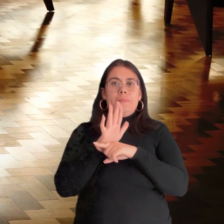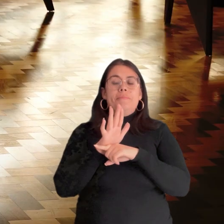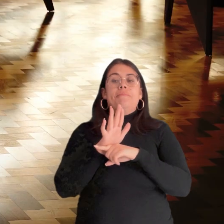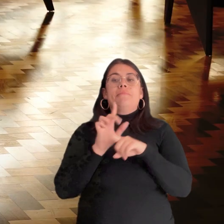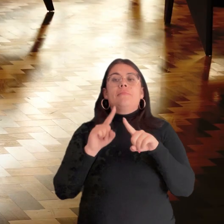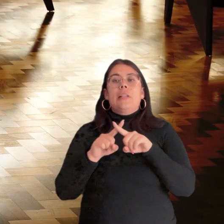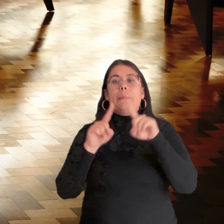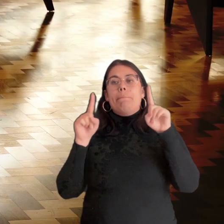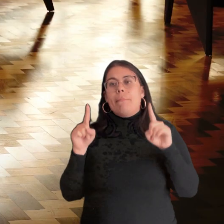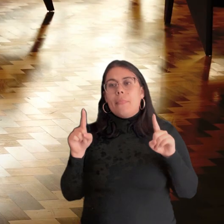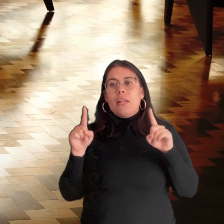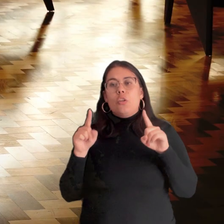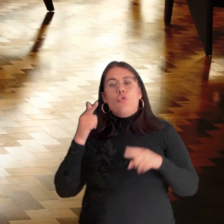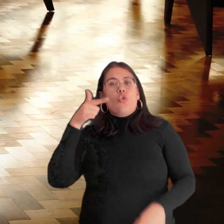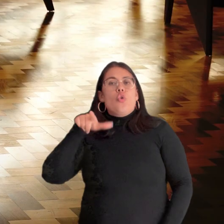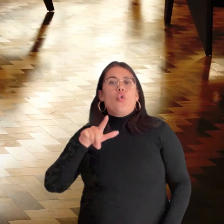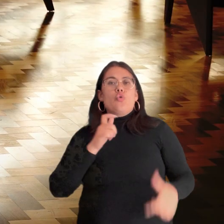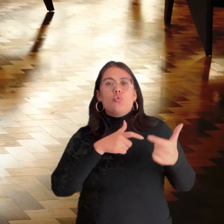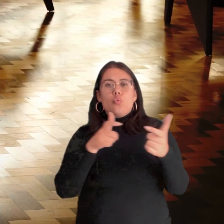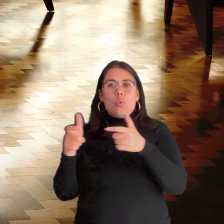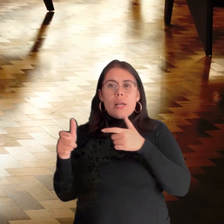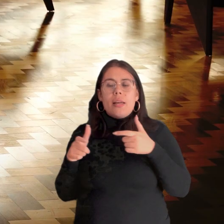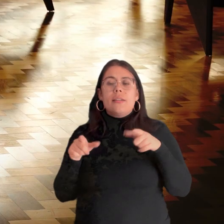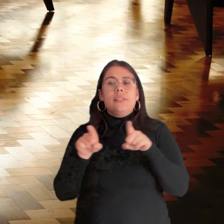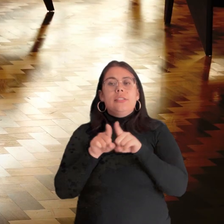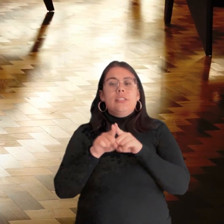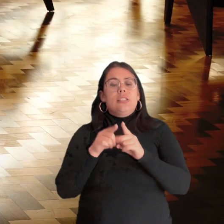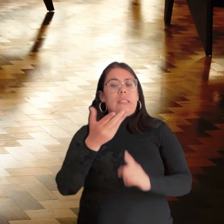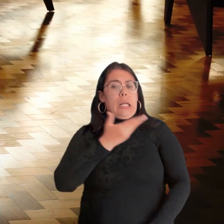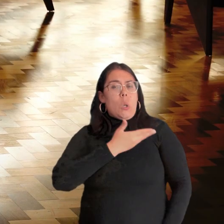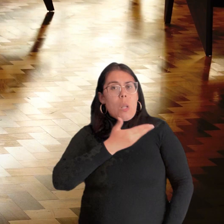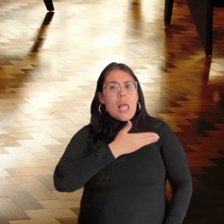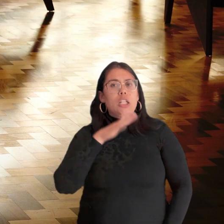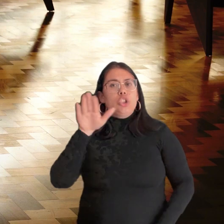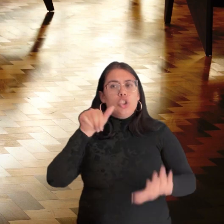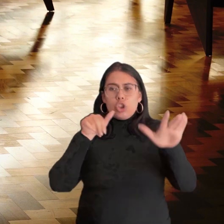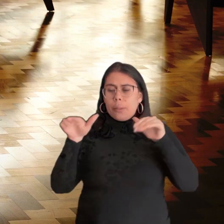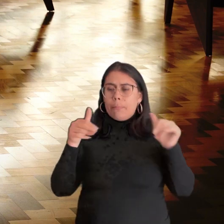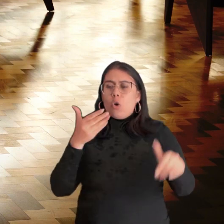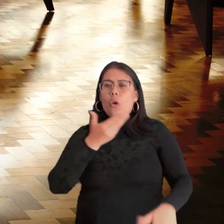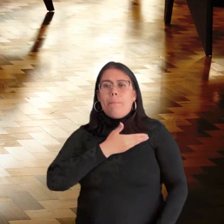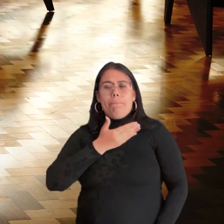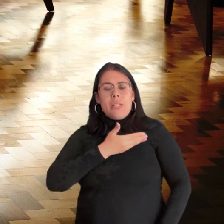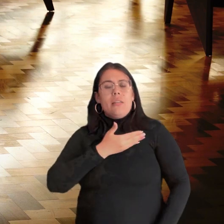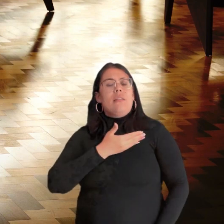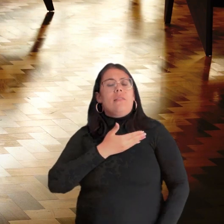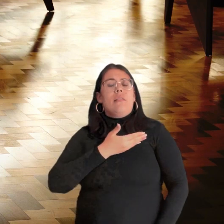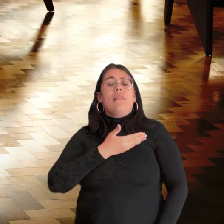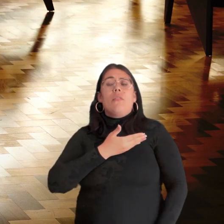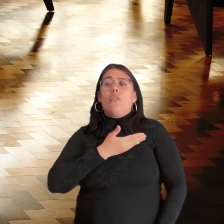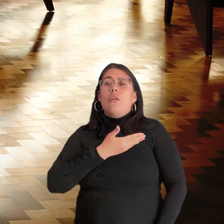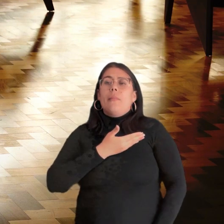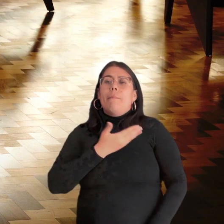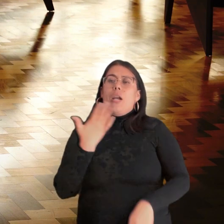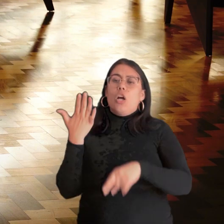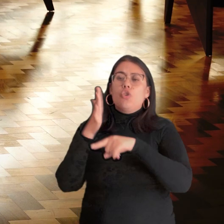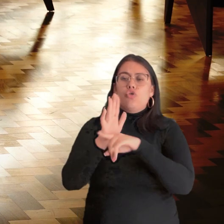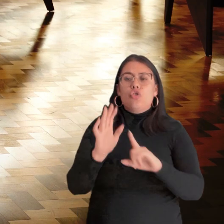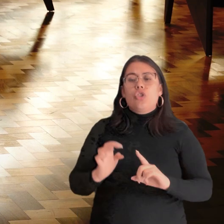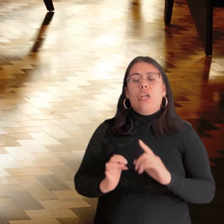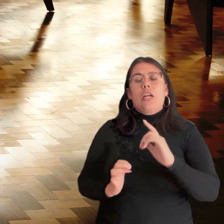outros colegas, amigos artistas para trabalhar, mas a estrutura, grandes vãos e tratamento de fachadas